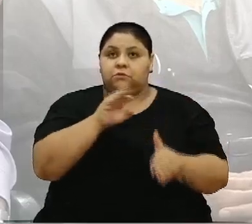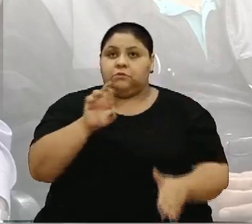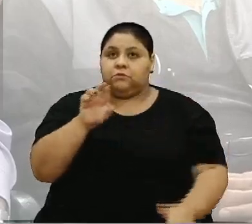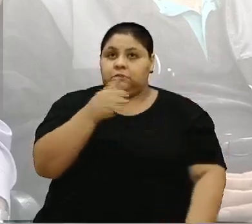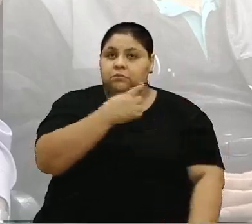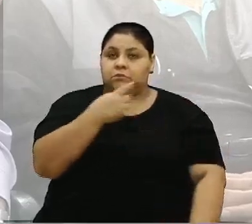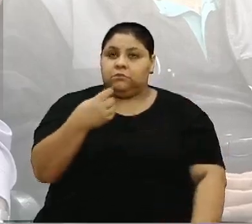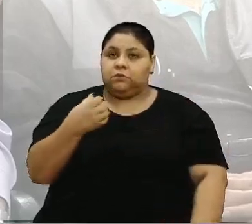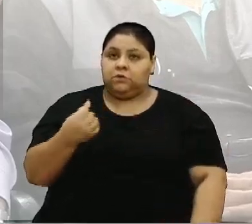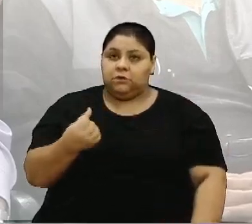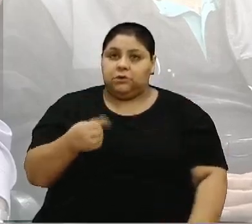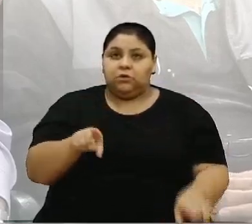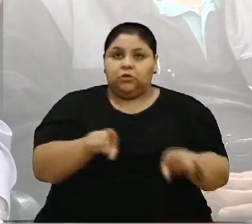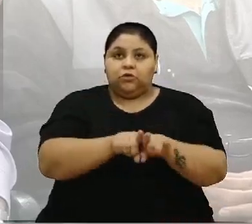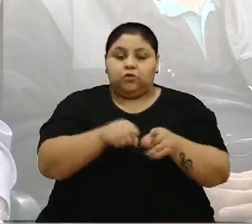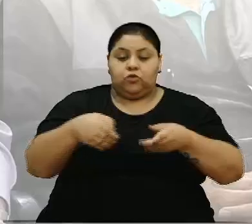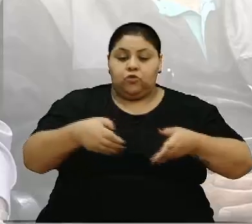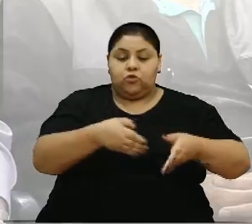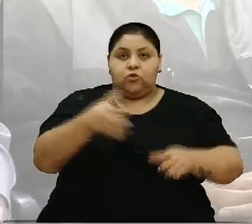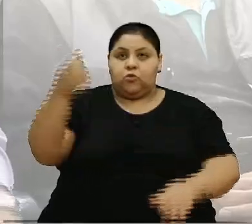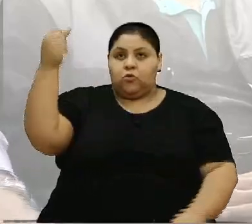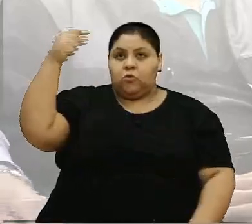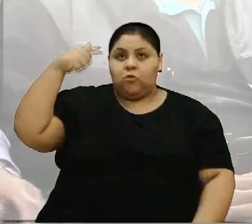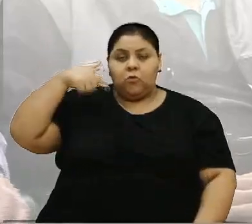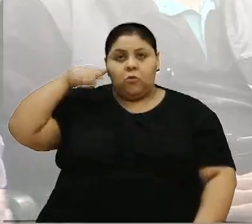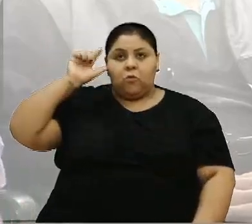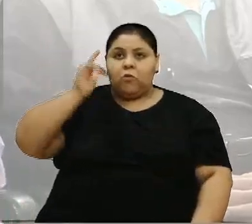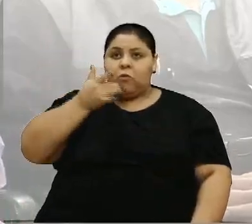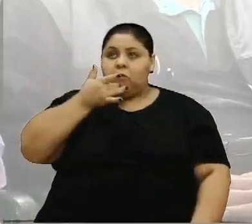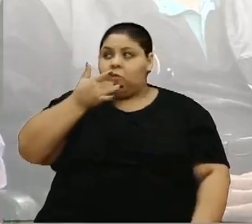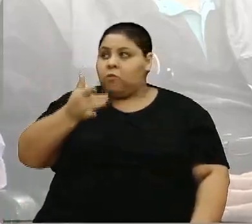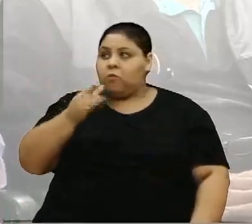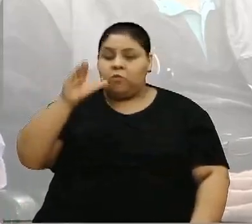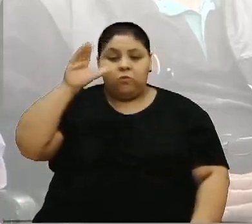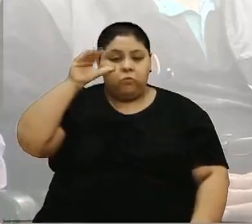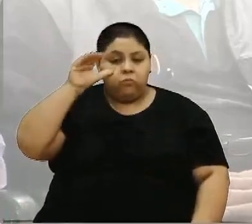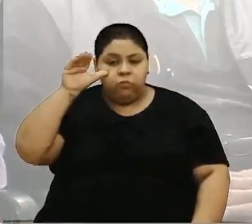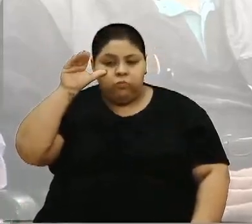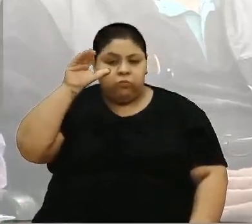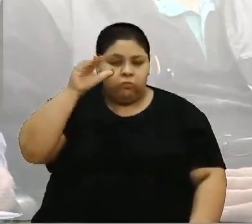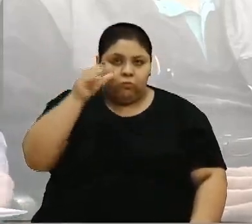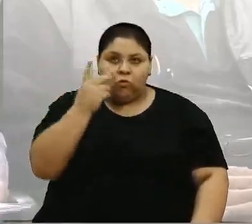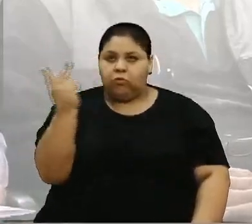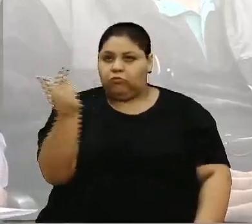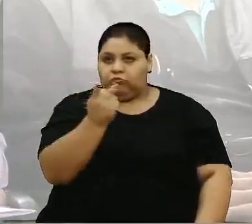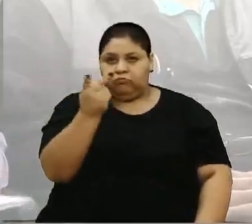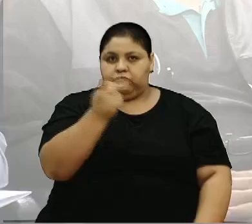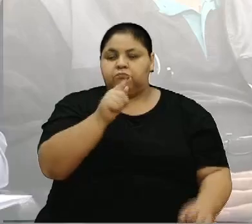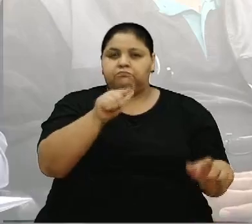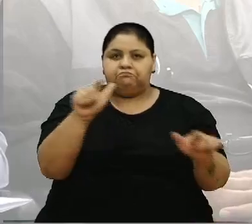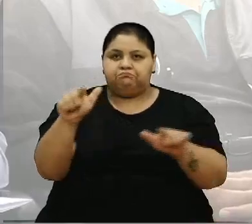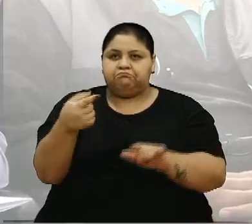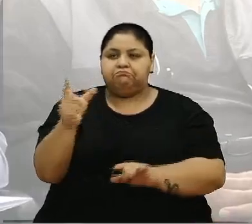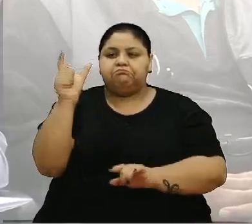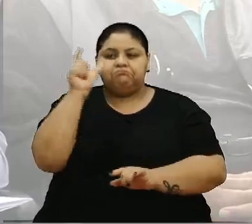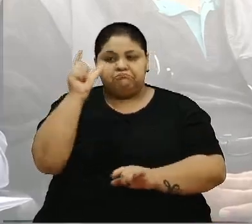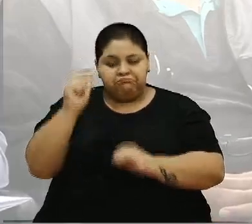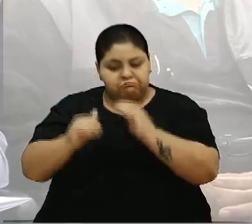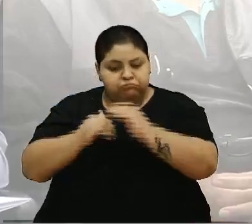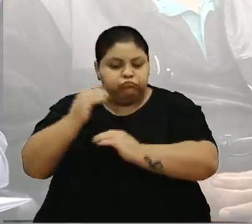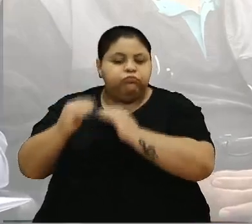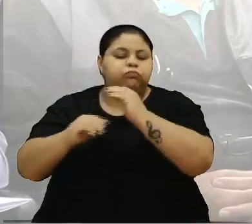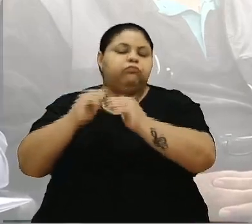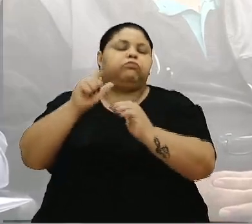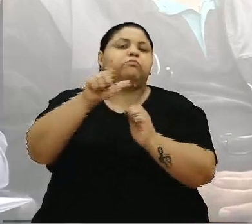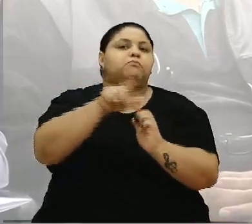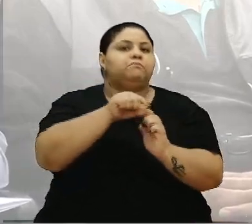Rota do Sol, ontem à tarde fizemos uma vistoria tanto na BR como na Rota do Sol e vimos grandes avanços para essa